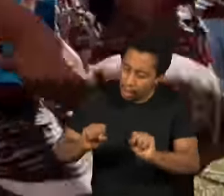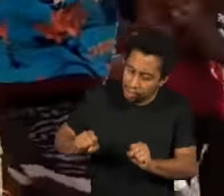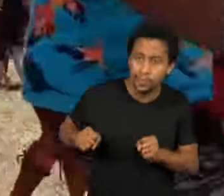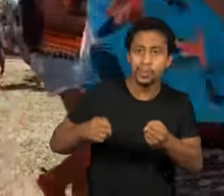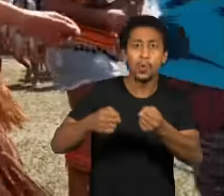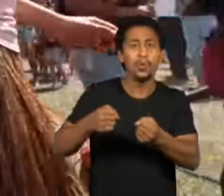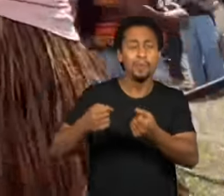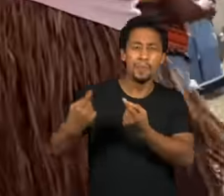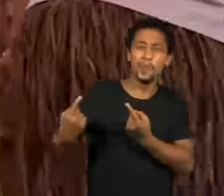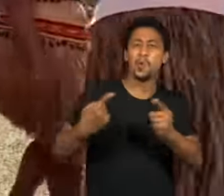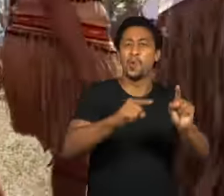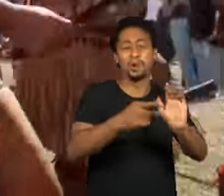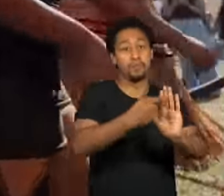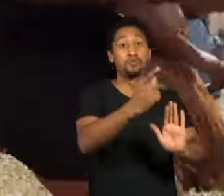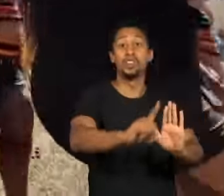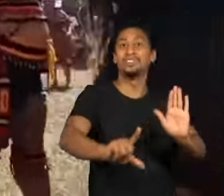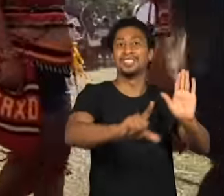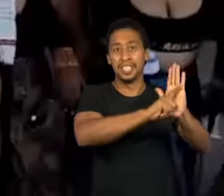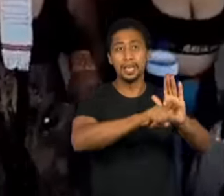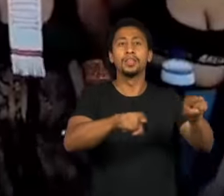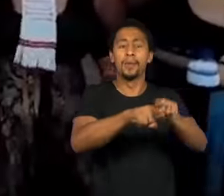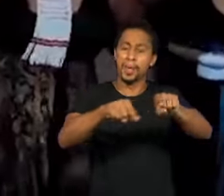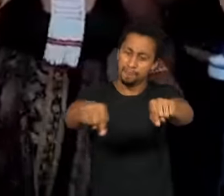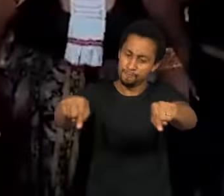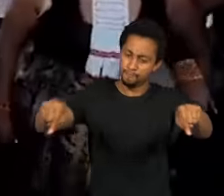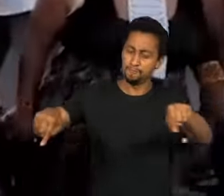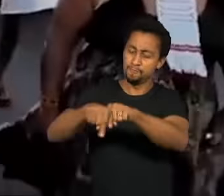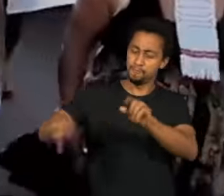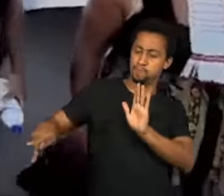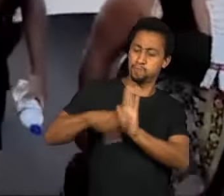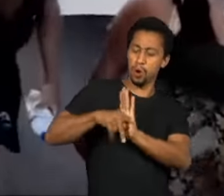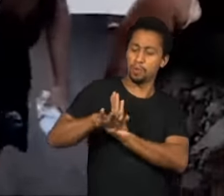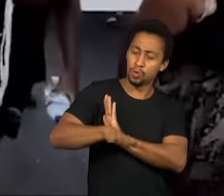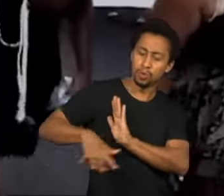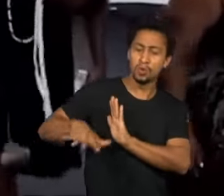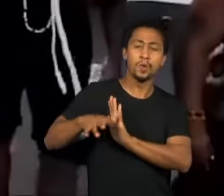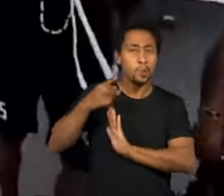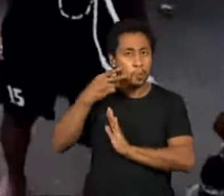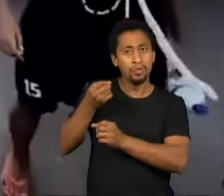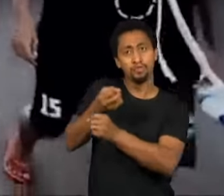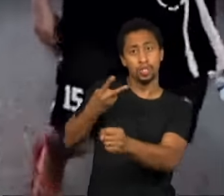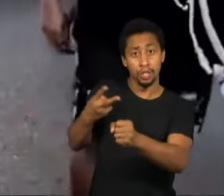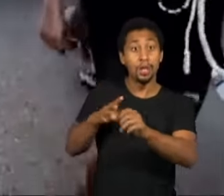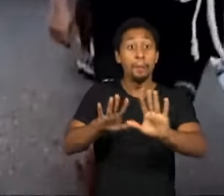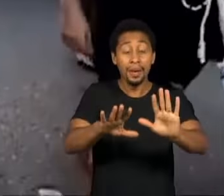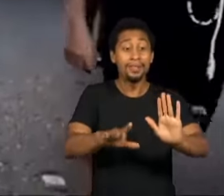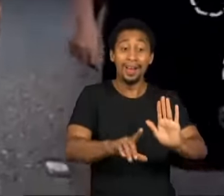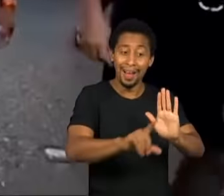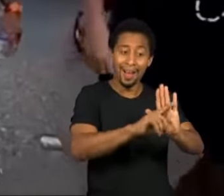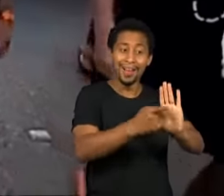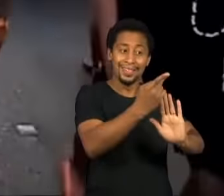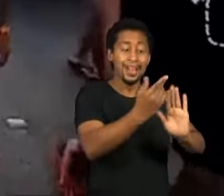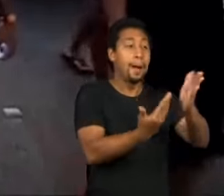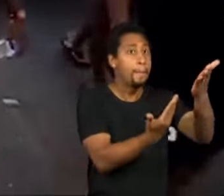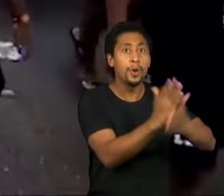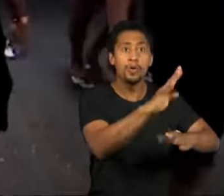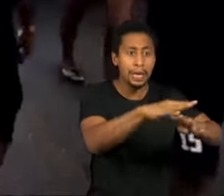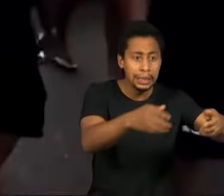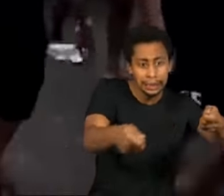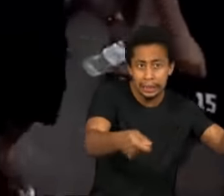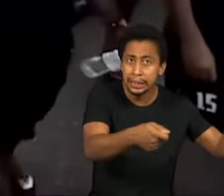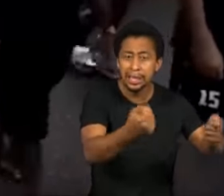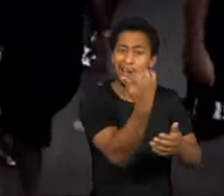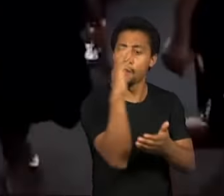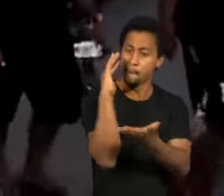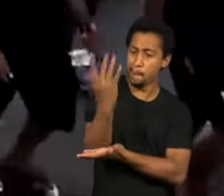lei apoiados pelo governo federal que liberam a mineração em terras indígenas, o licenciamento ambiental